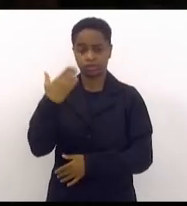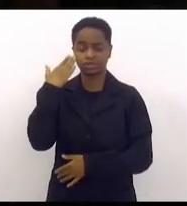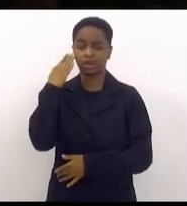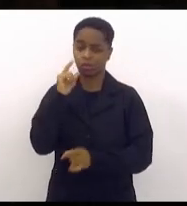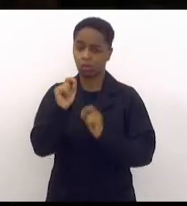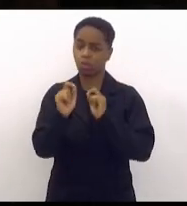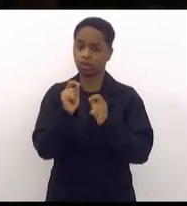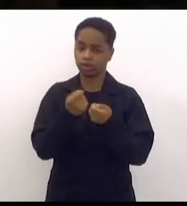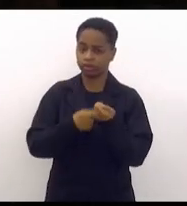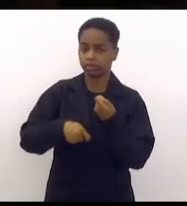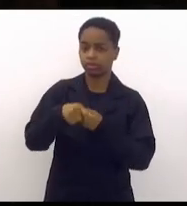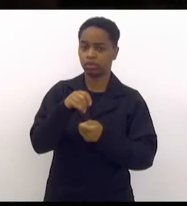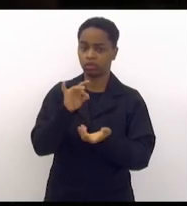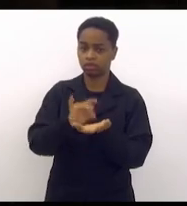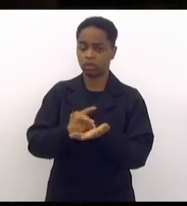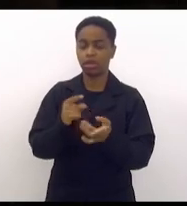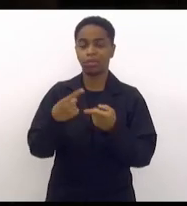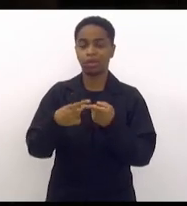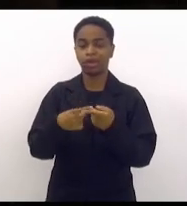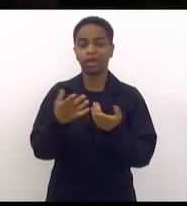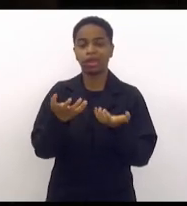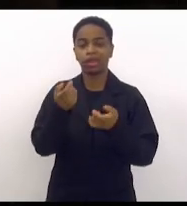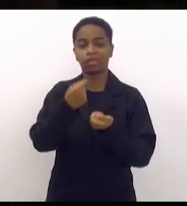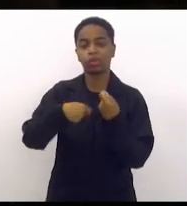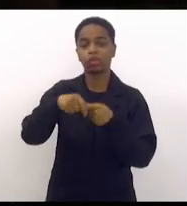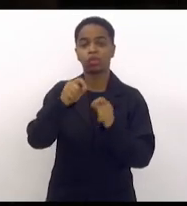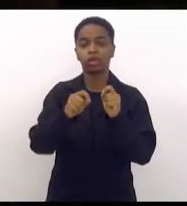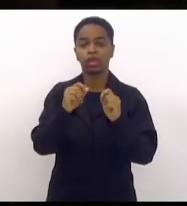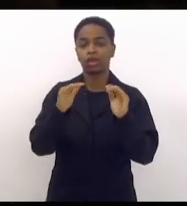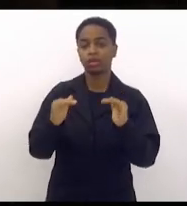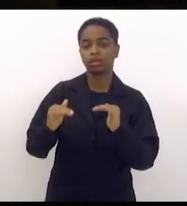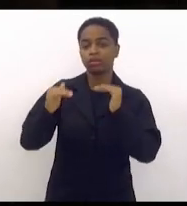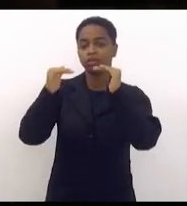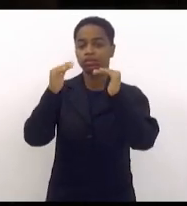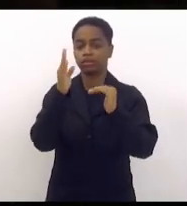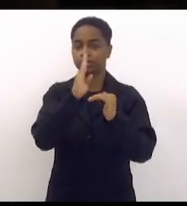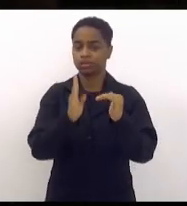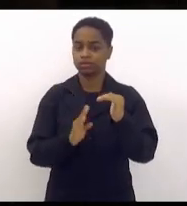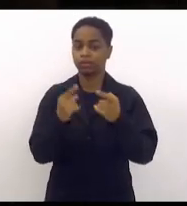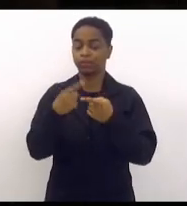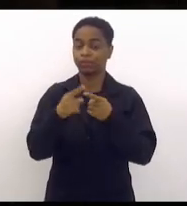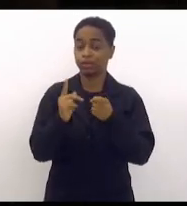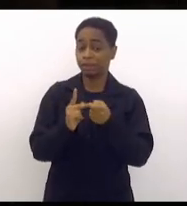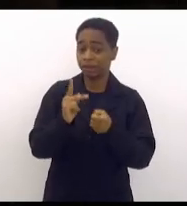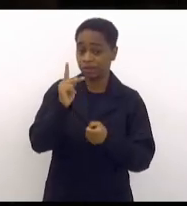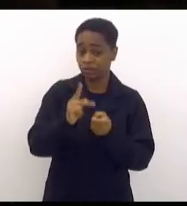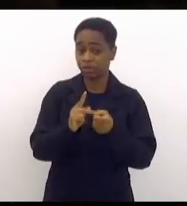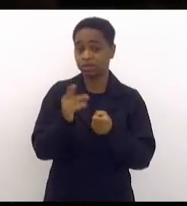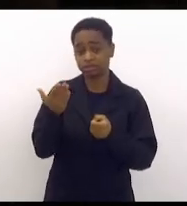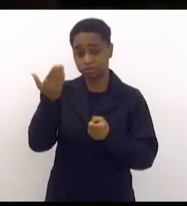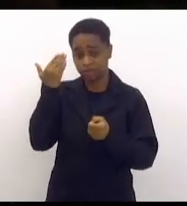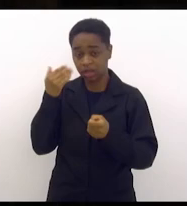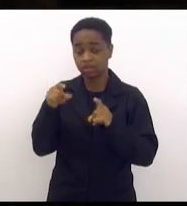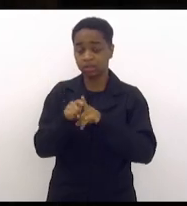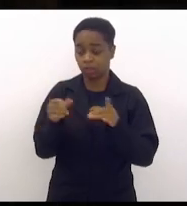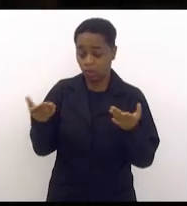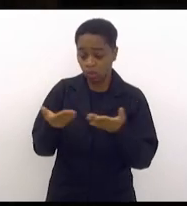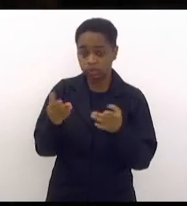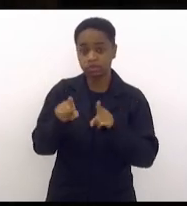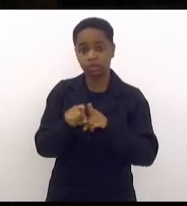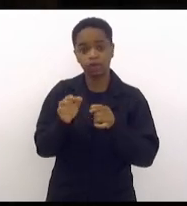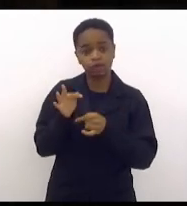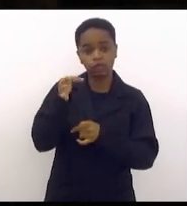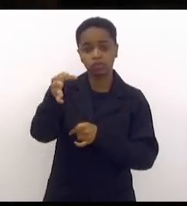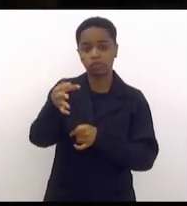em jogo O que tava em jogo era a soberania do nosso país porque a Petrobras foi é e será sempre